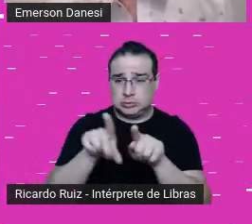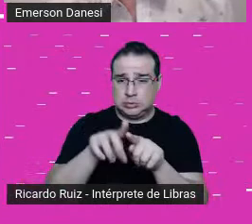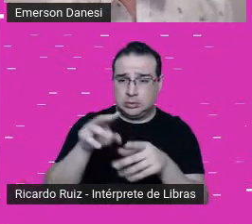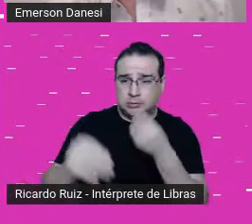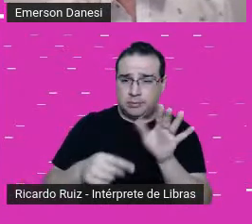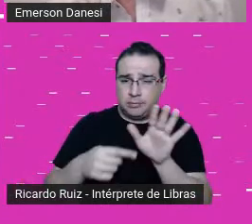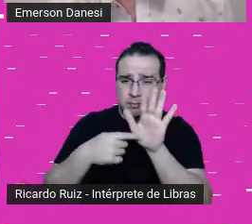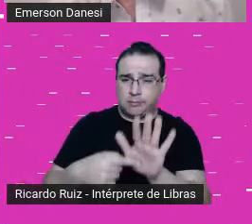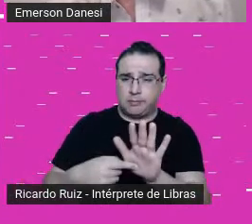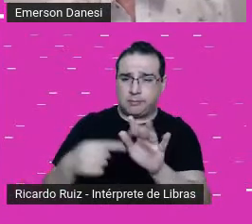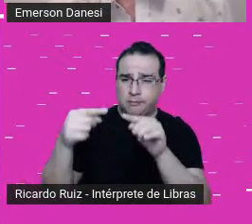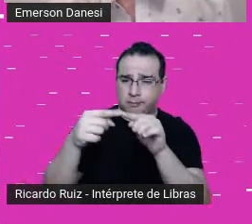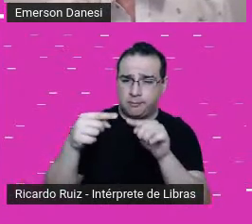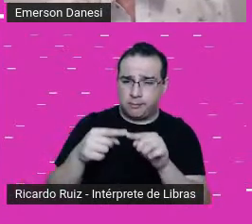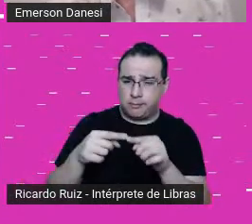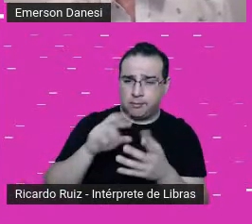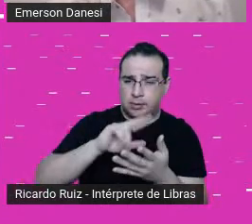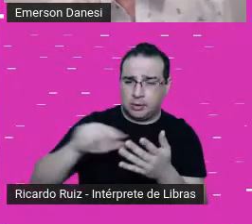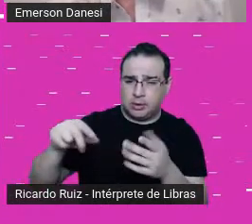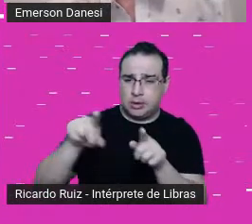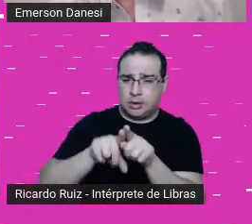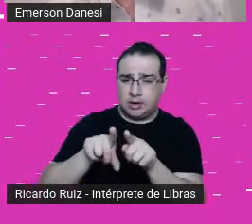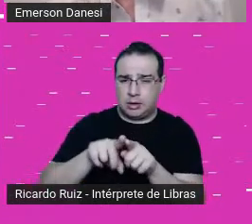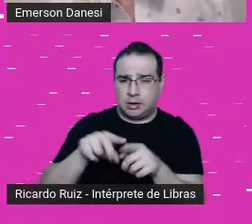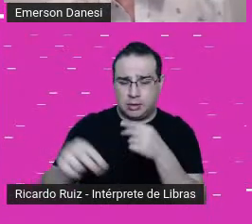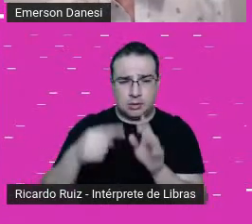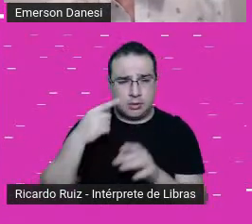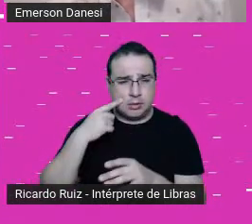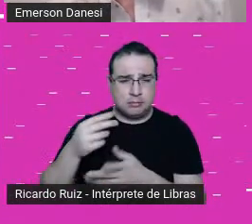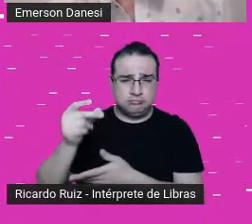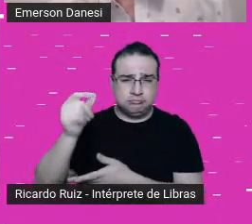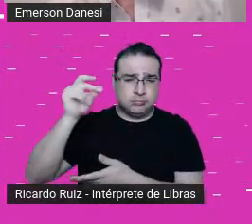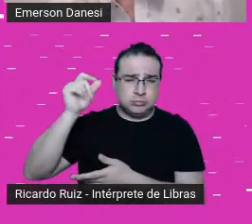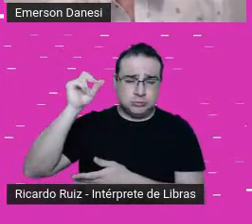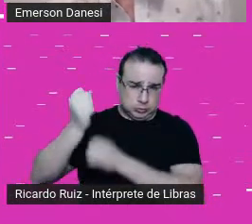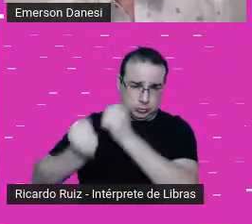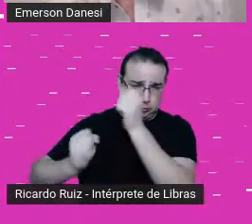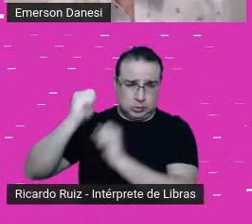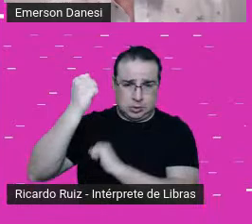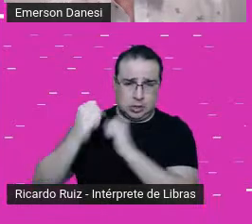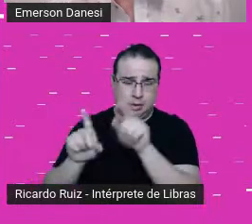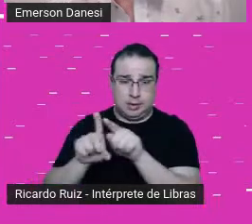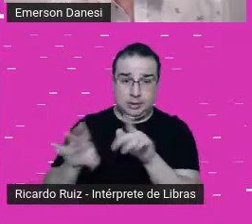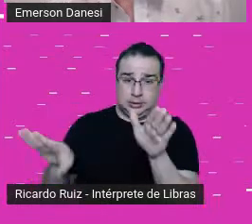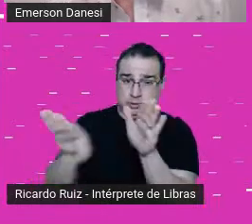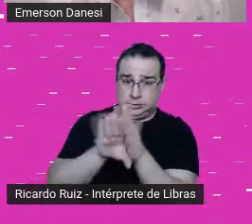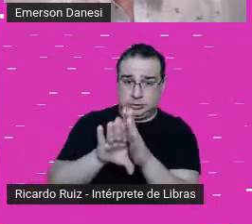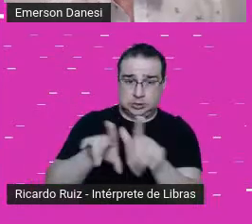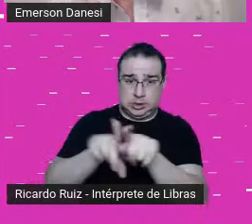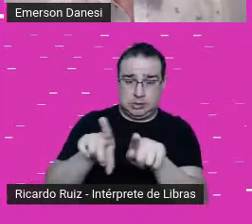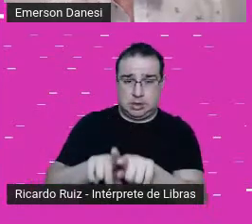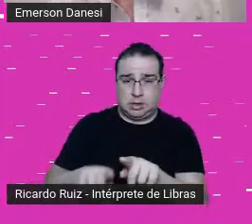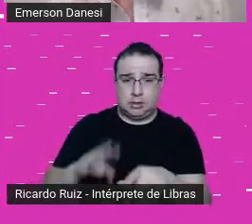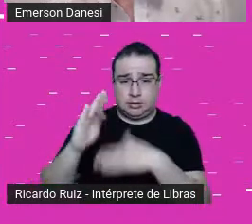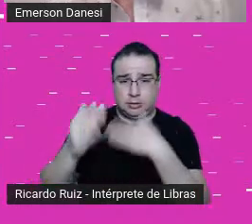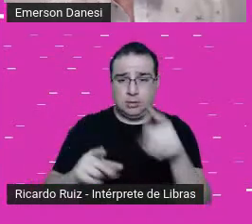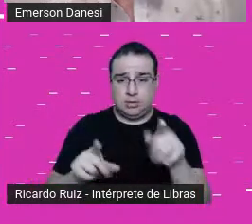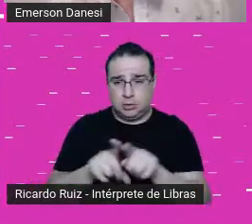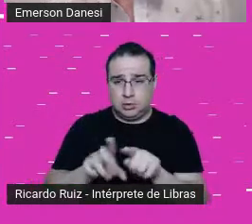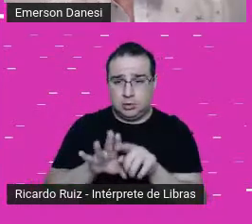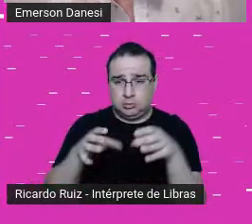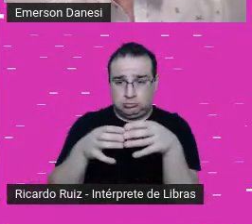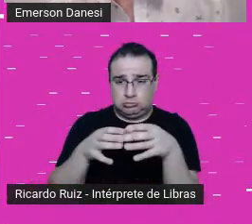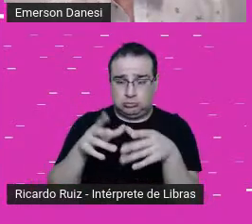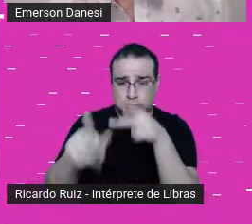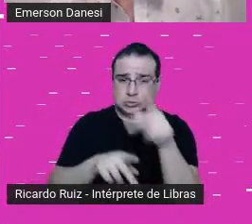reforma, então ele era uma antiga indústria, então eu lembro que mesmo na hora de chegar lá, isso já fazia parte, acho que um pouco do público, o